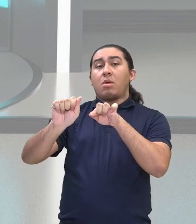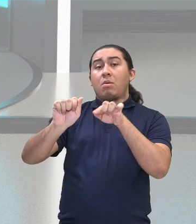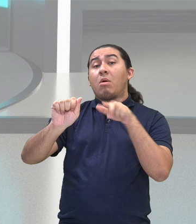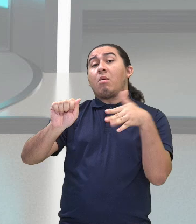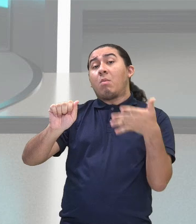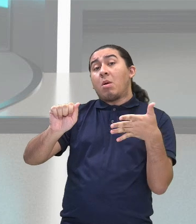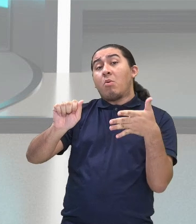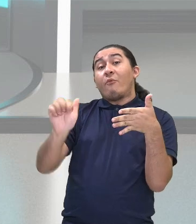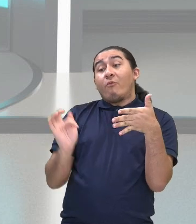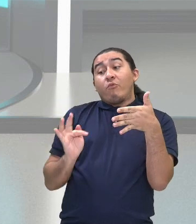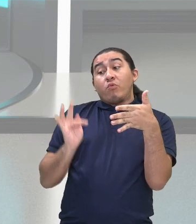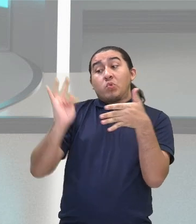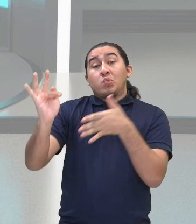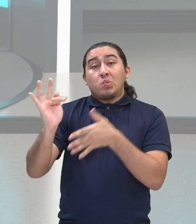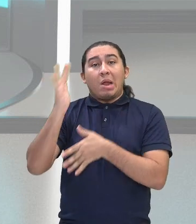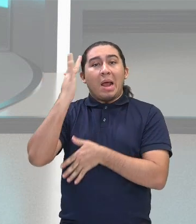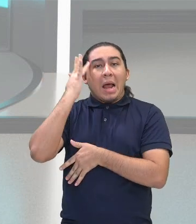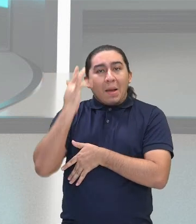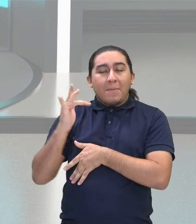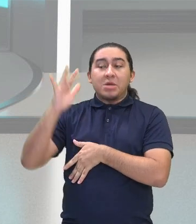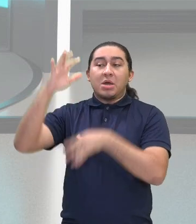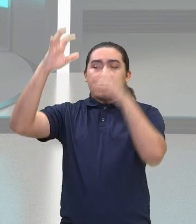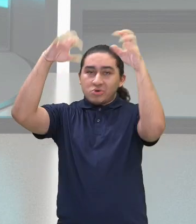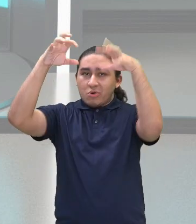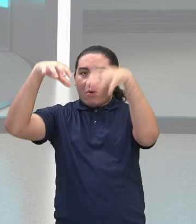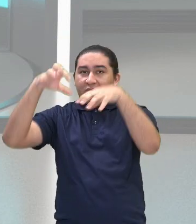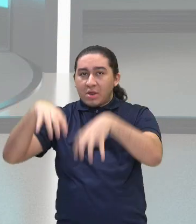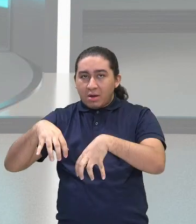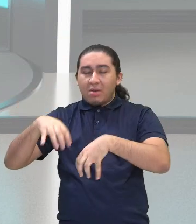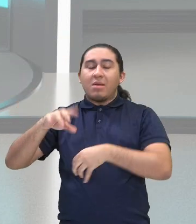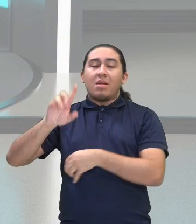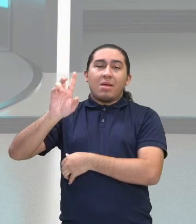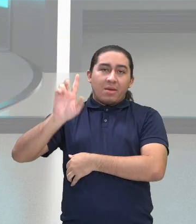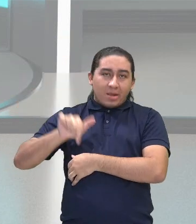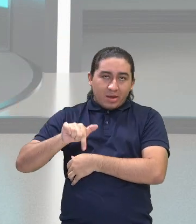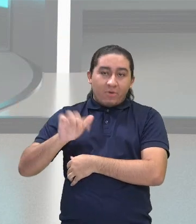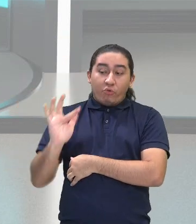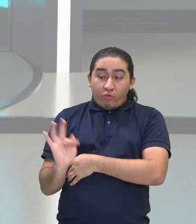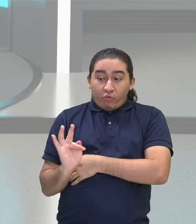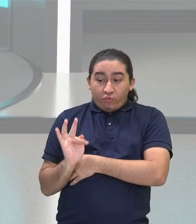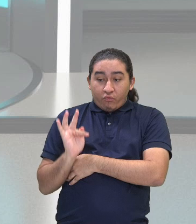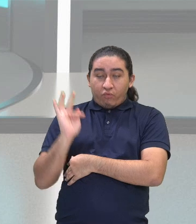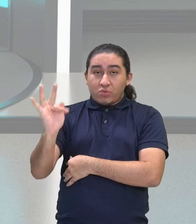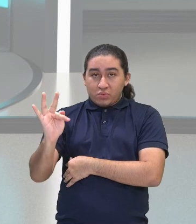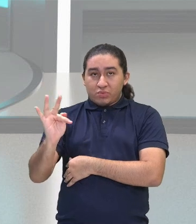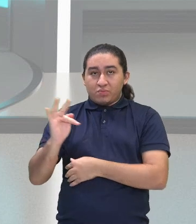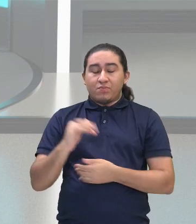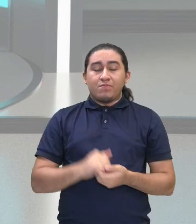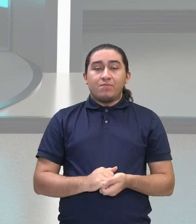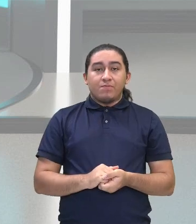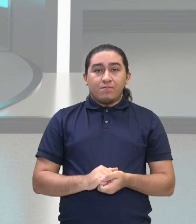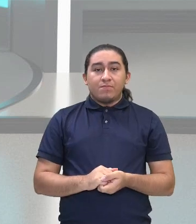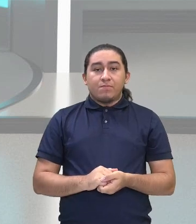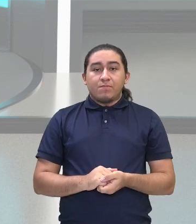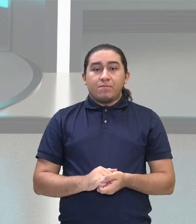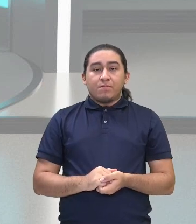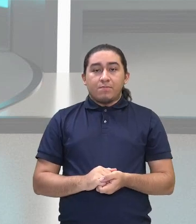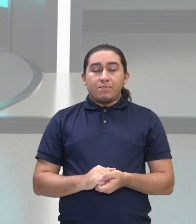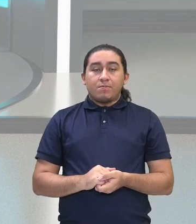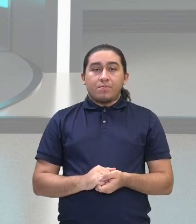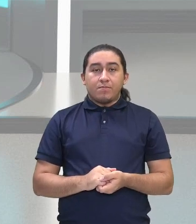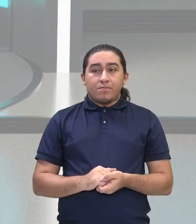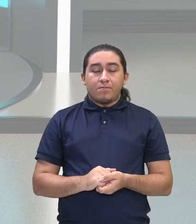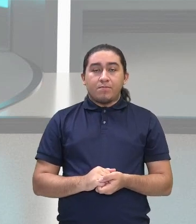Manaus. Verbo no futuro do presente, do indicativo. Então, relembrando que